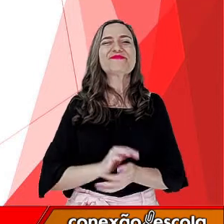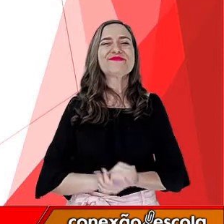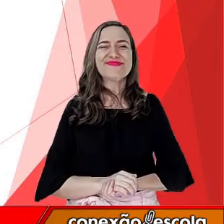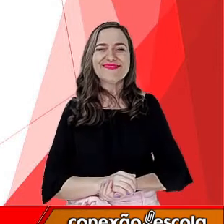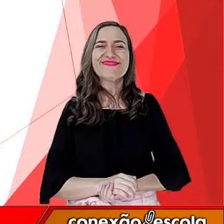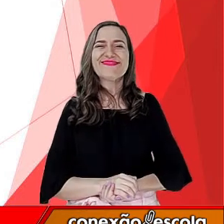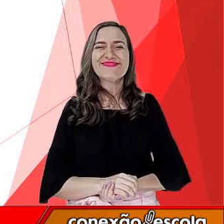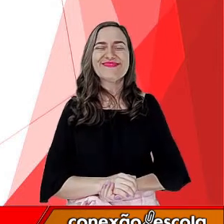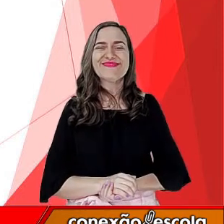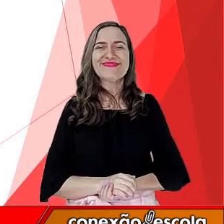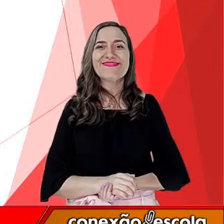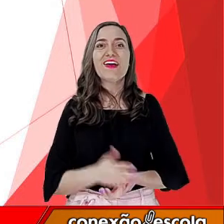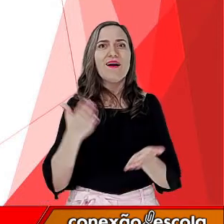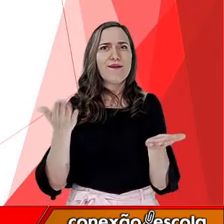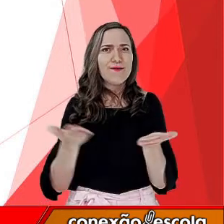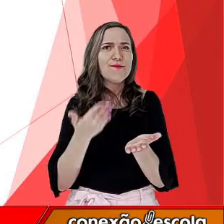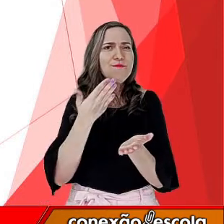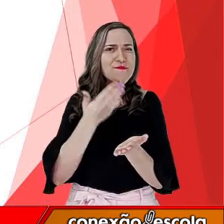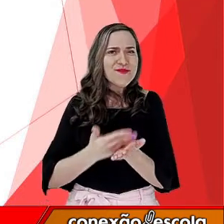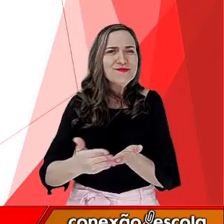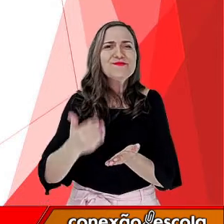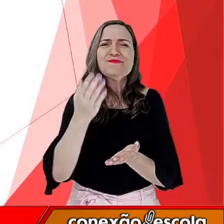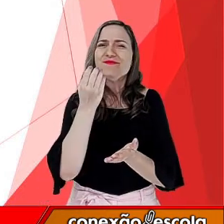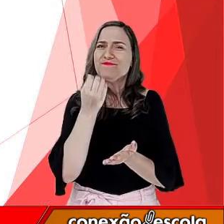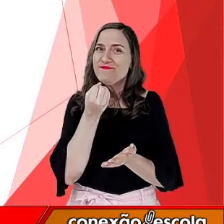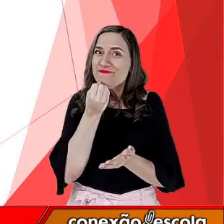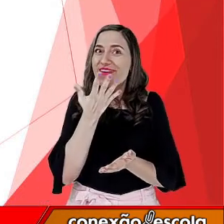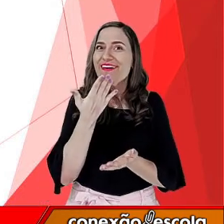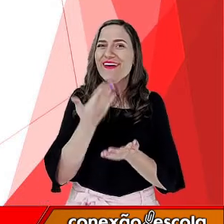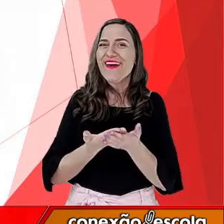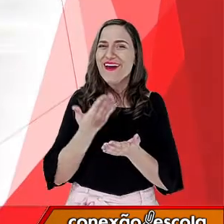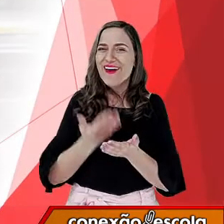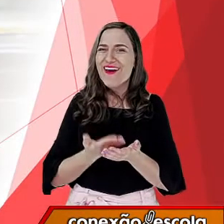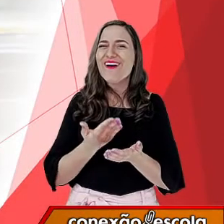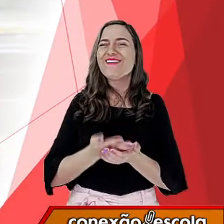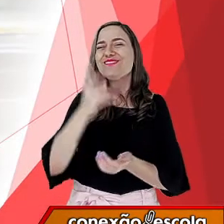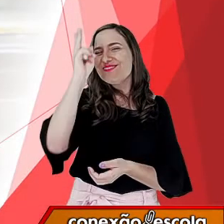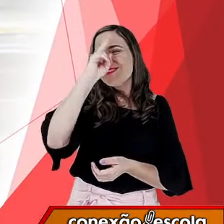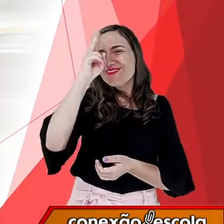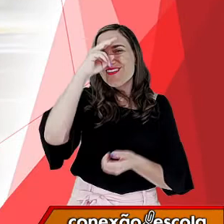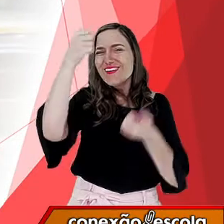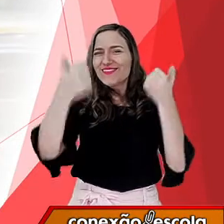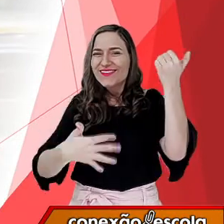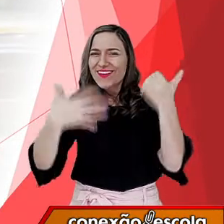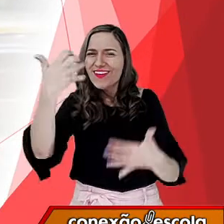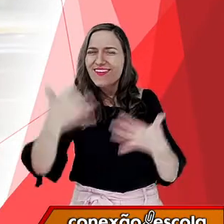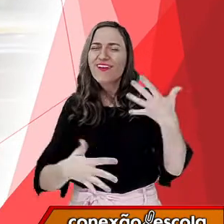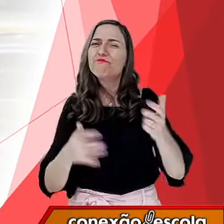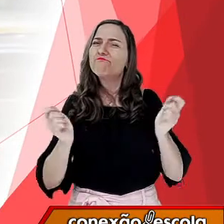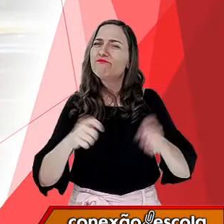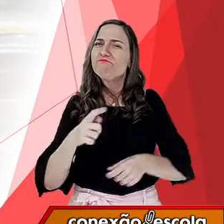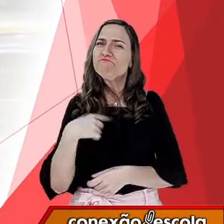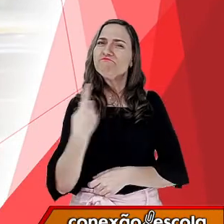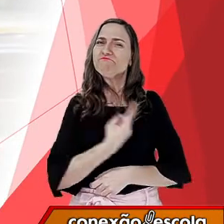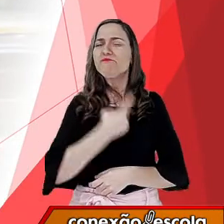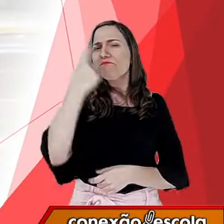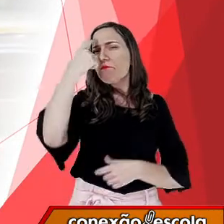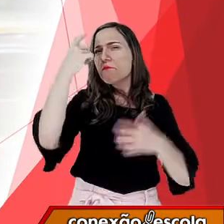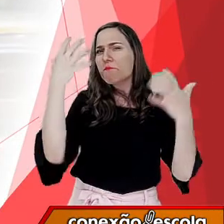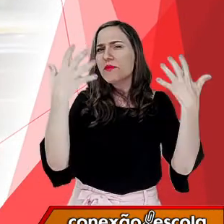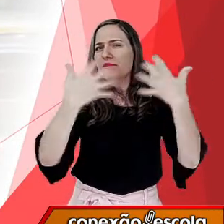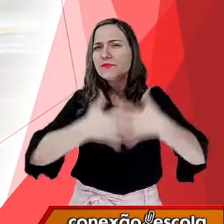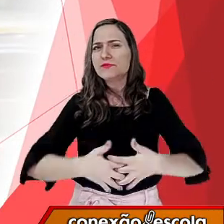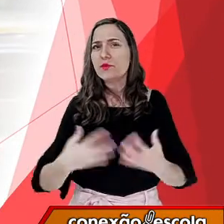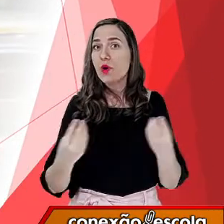Agora que já começamos bem a nossa aula com esse texto, que nos faz refletir como estamos tratando o